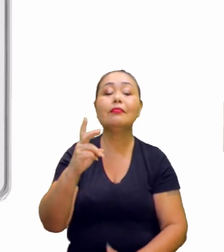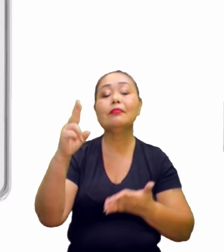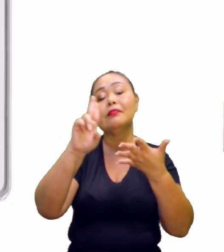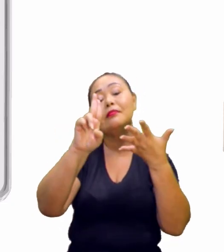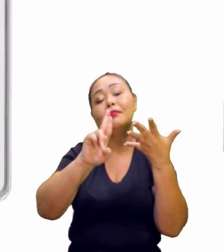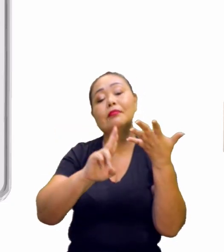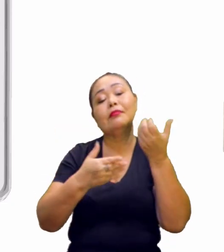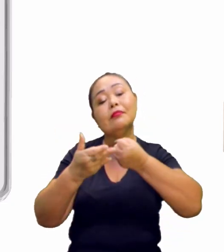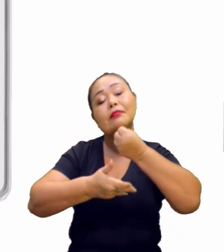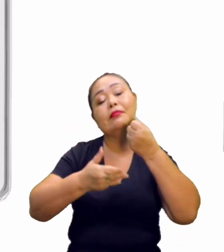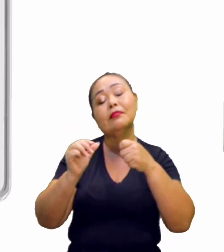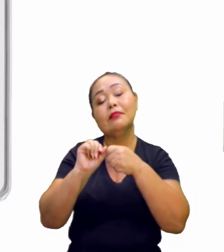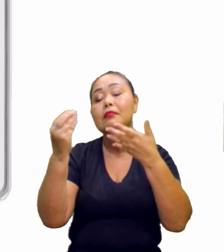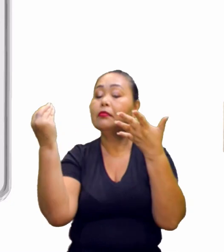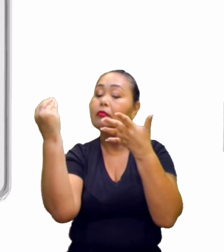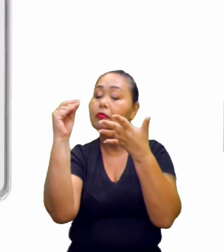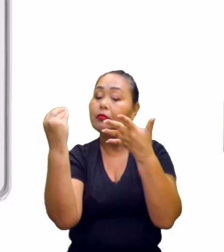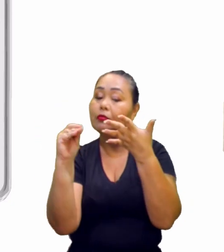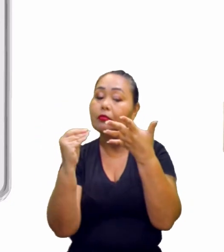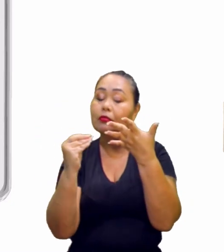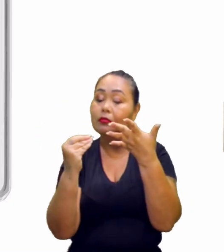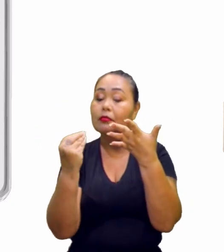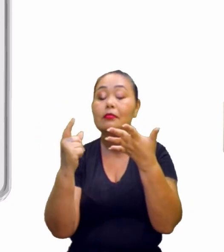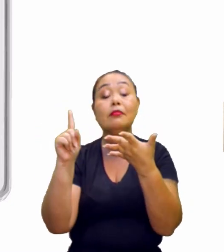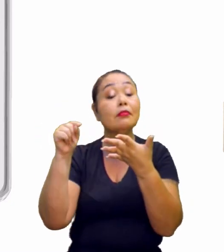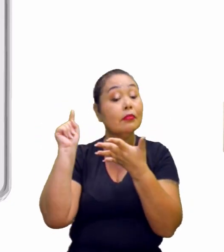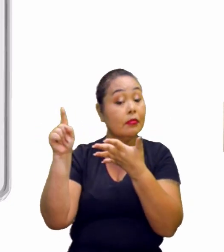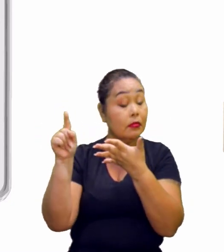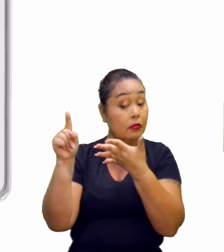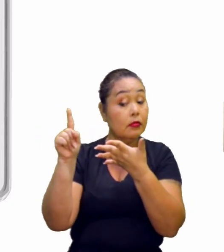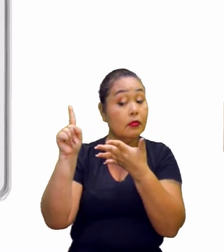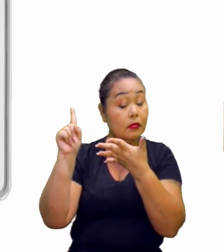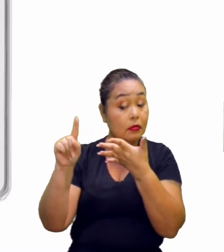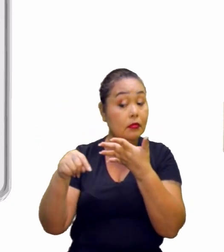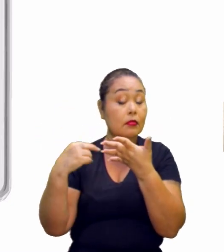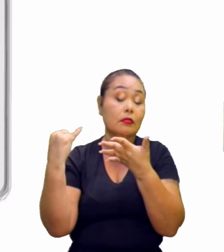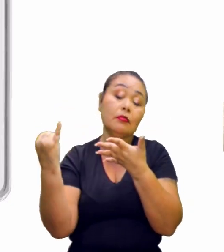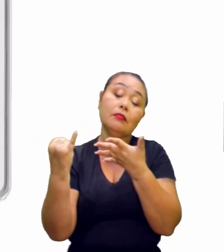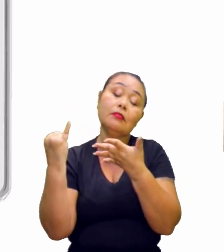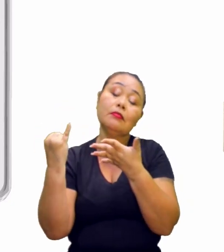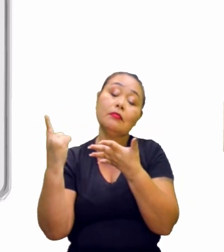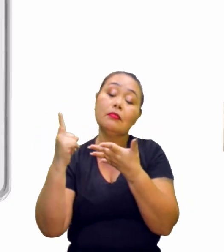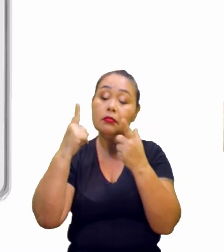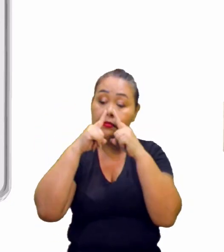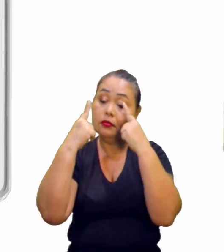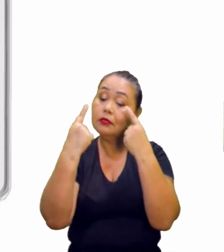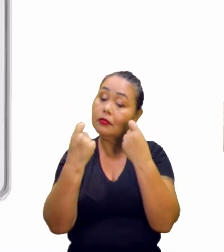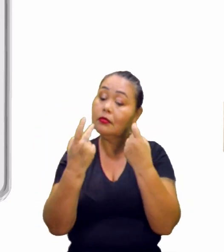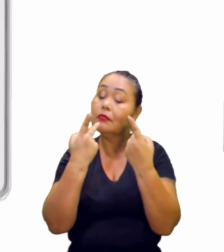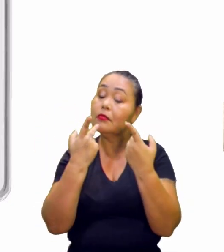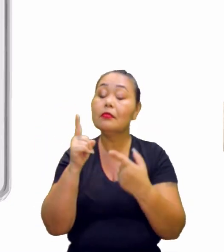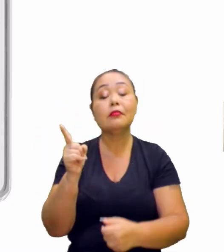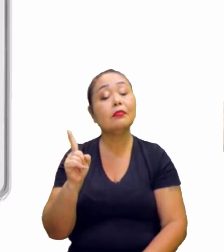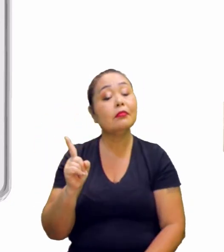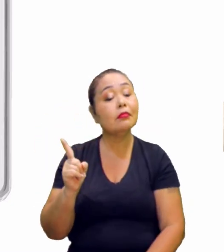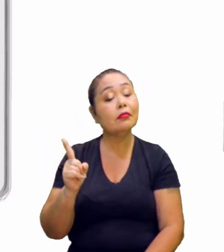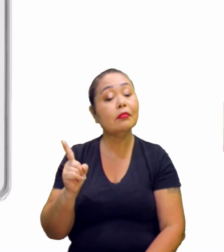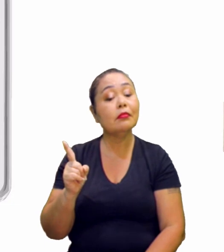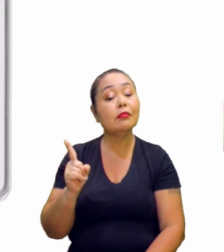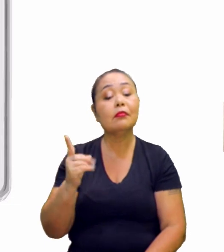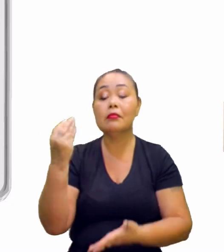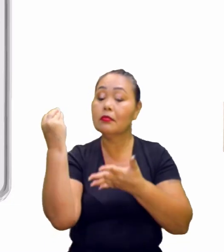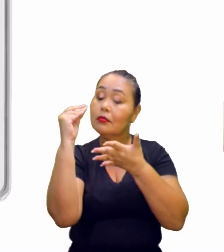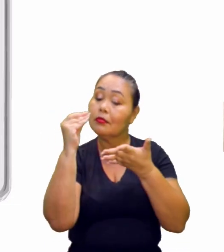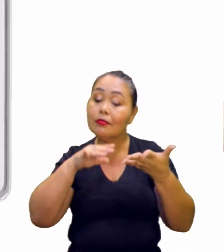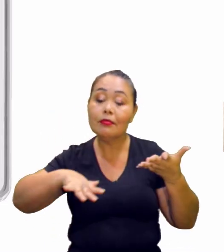classificação com base no arranjo dos componentes. E aí, isso aqui é muito importante e interessante a gente estar ressaltando. Arranjo